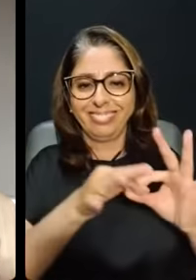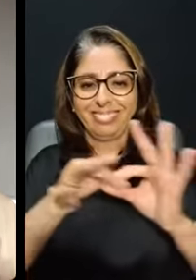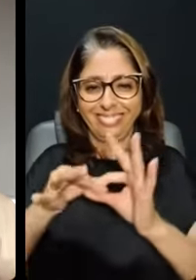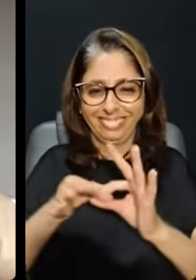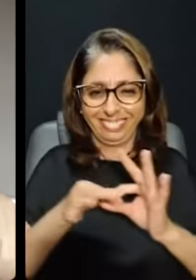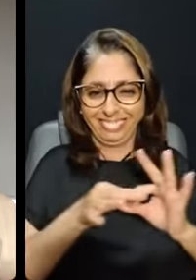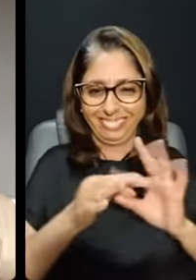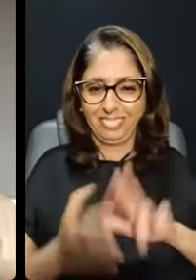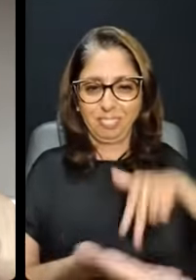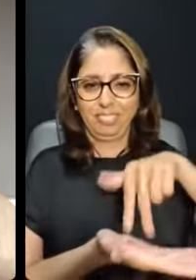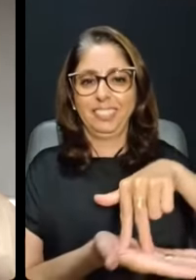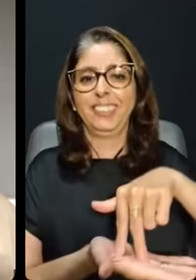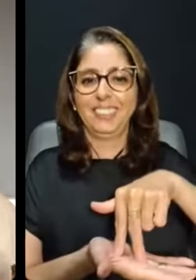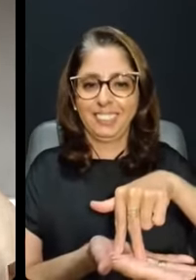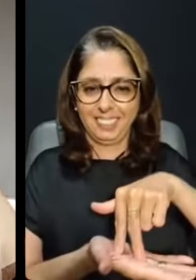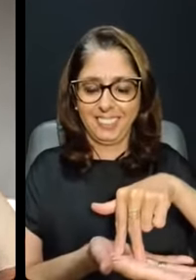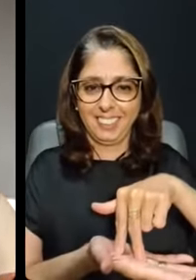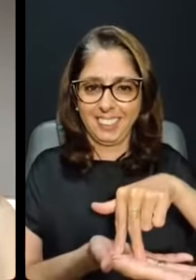sustentabilidade.